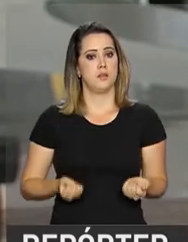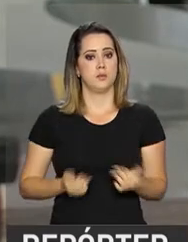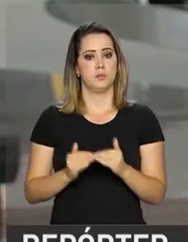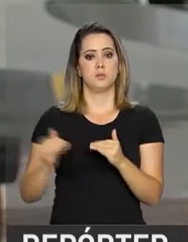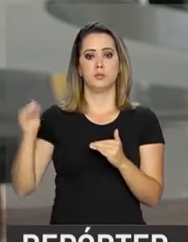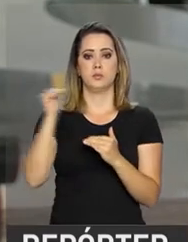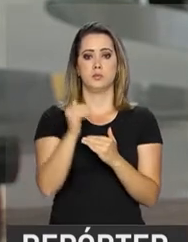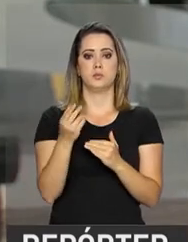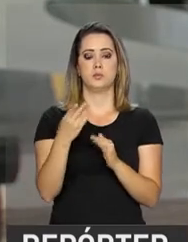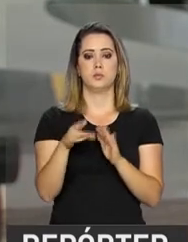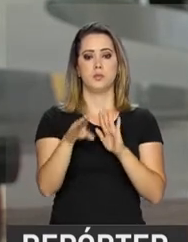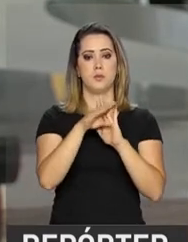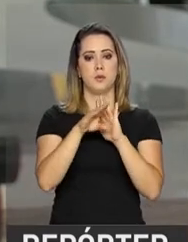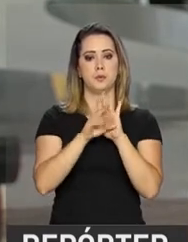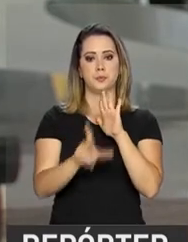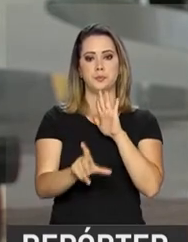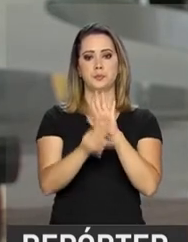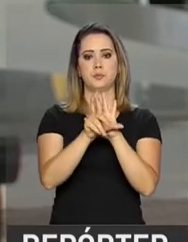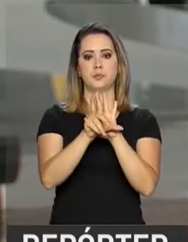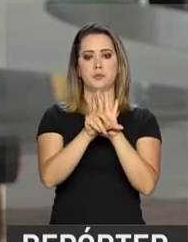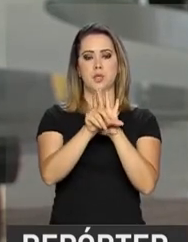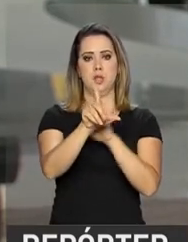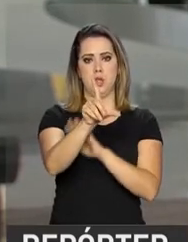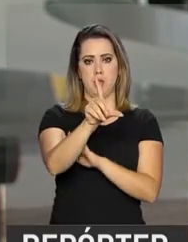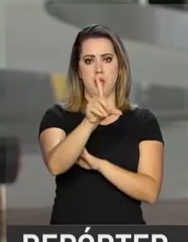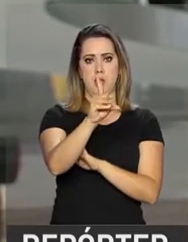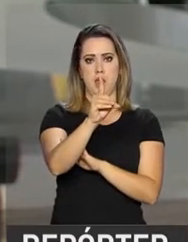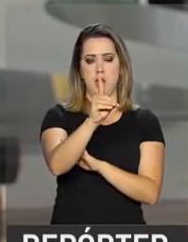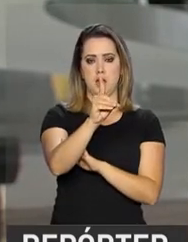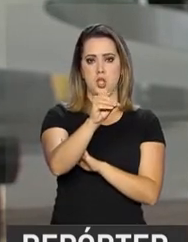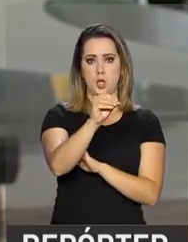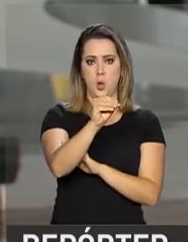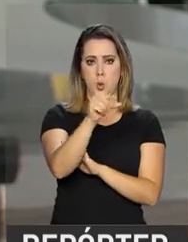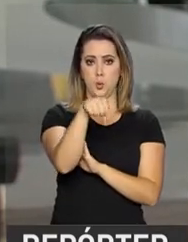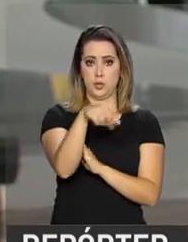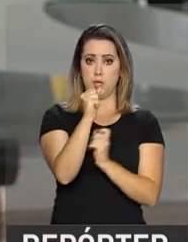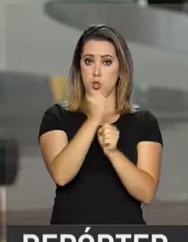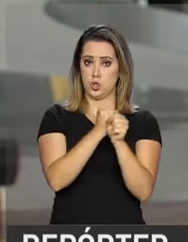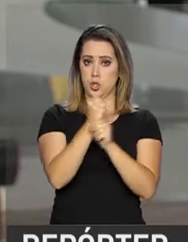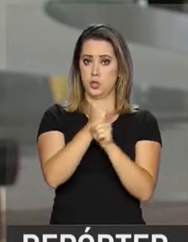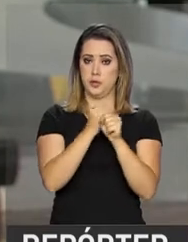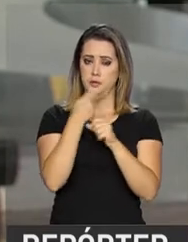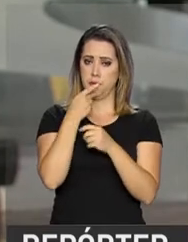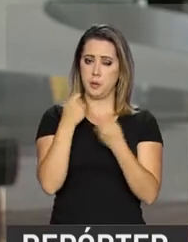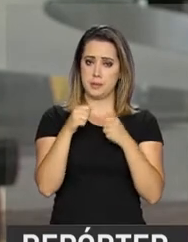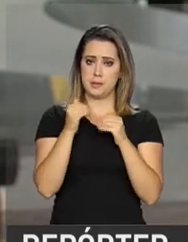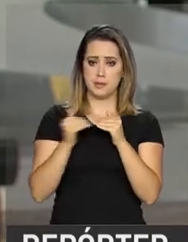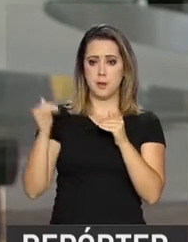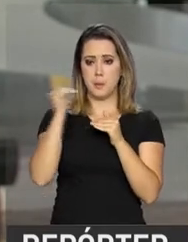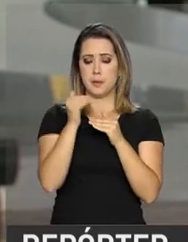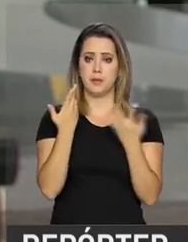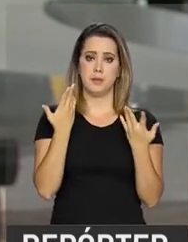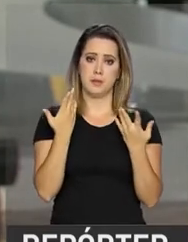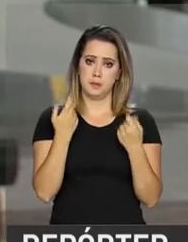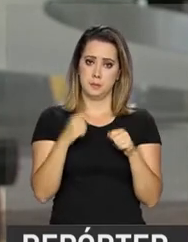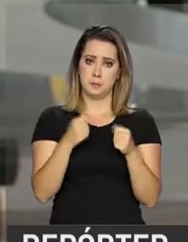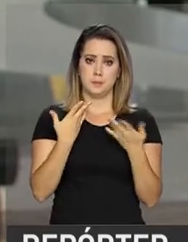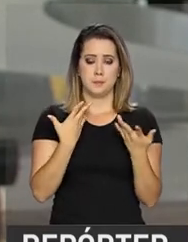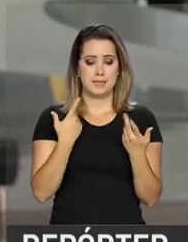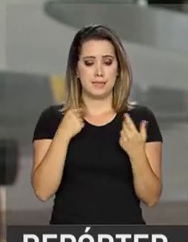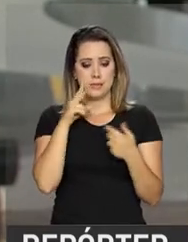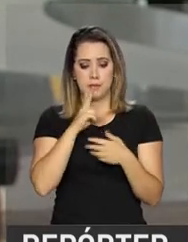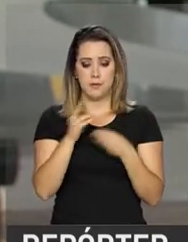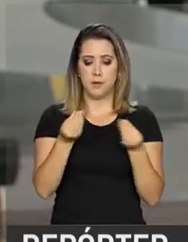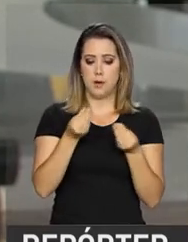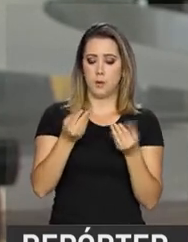projeto de lei de diretrizes orçamentárias a lg ó deste ano esses vetos estão tranqüilas estão trancando a pauta